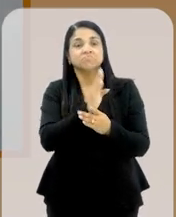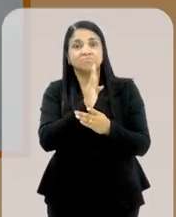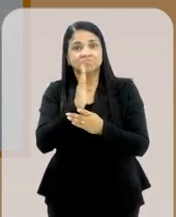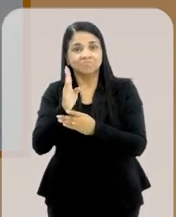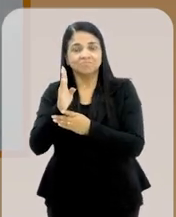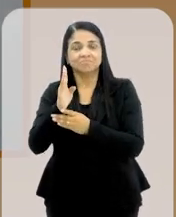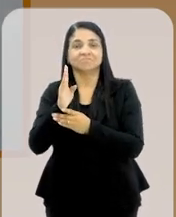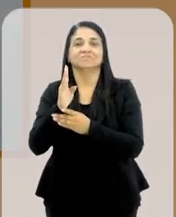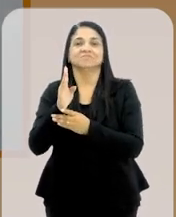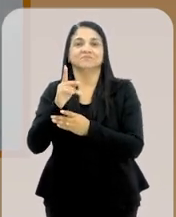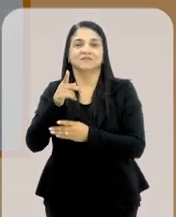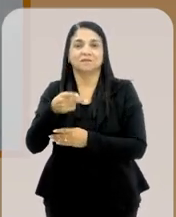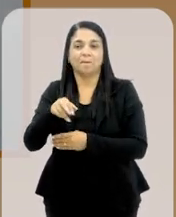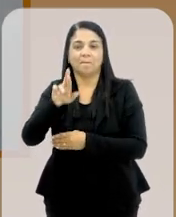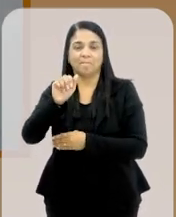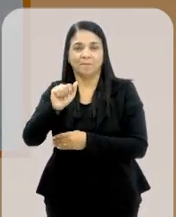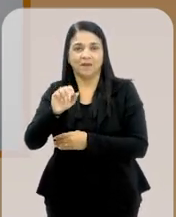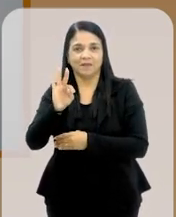nós temos